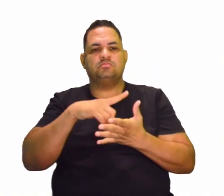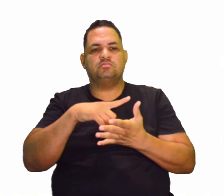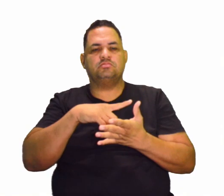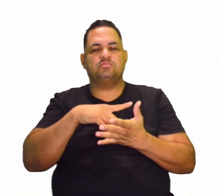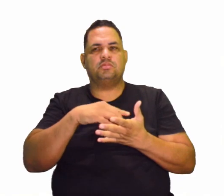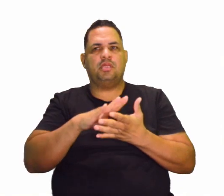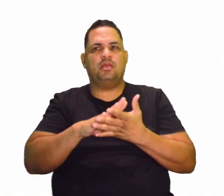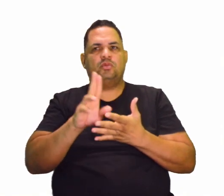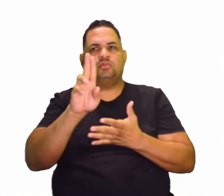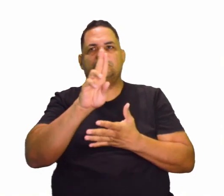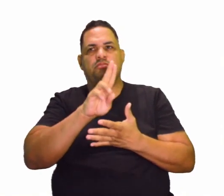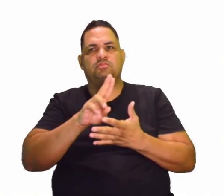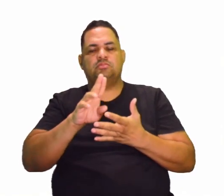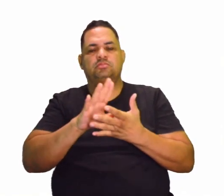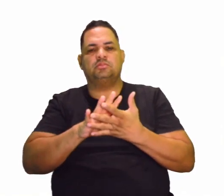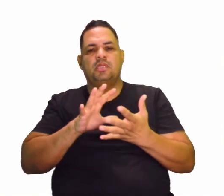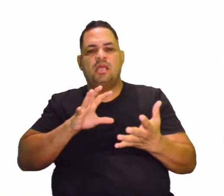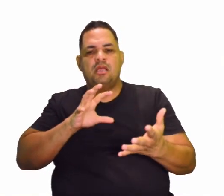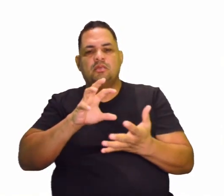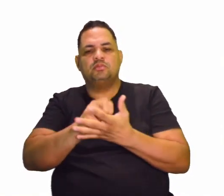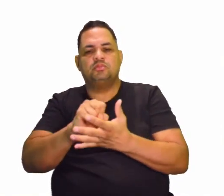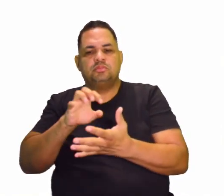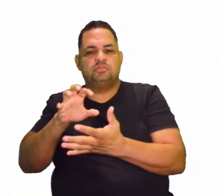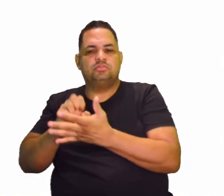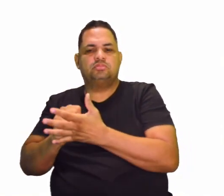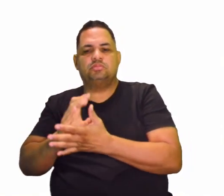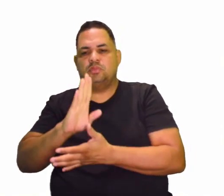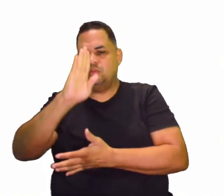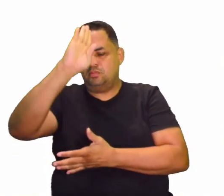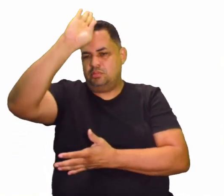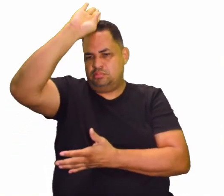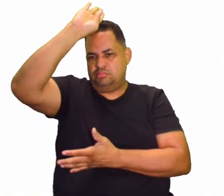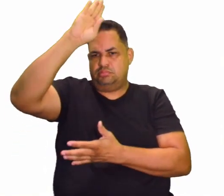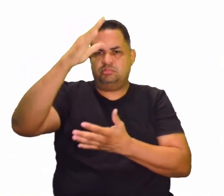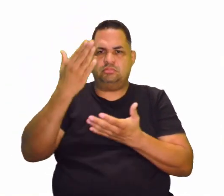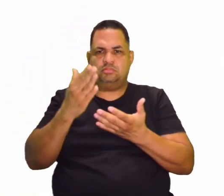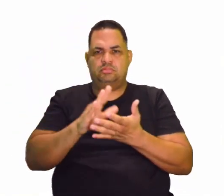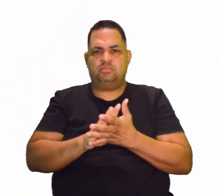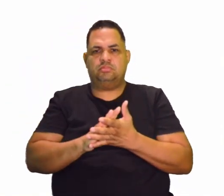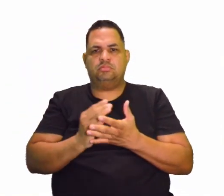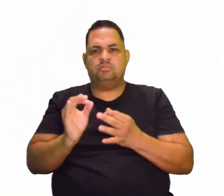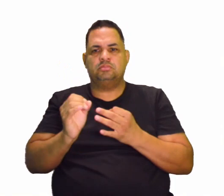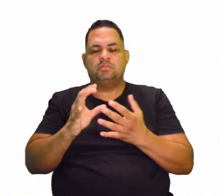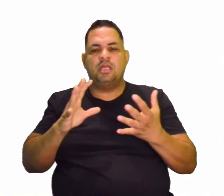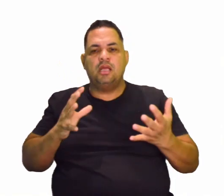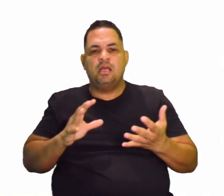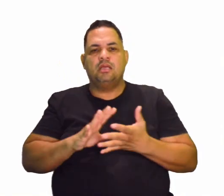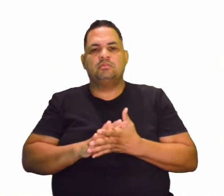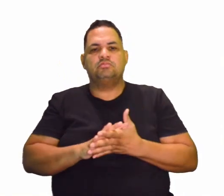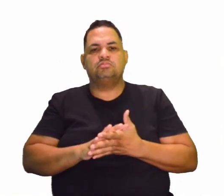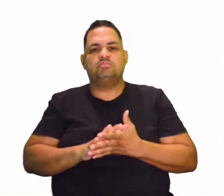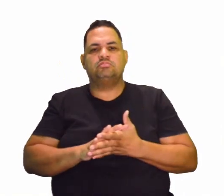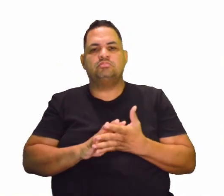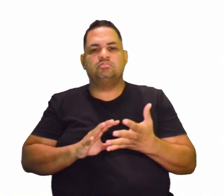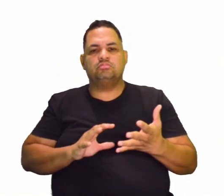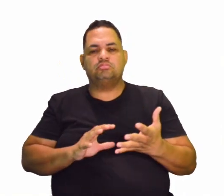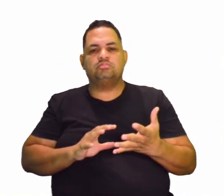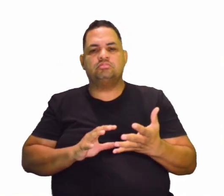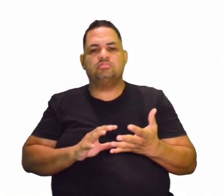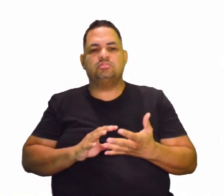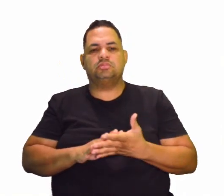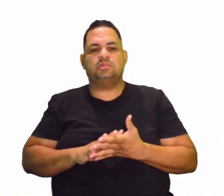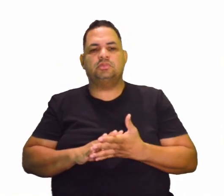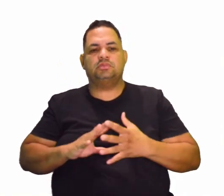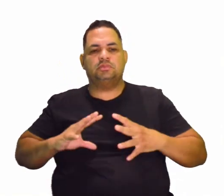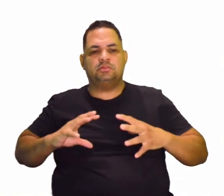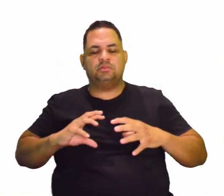cultura, invadiam muitas cidades, somente romana, então eles se apropriaram da cultura grega, né?